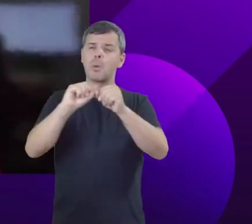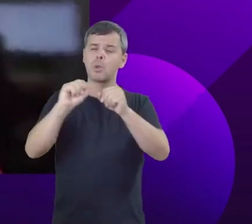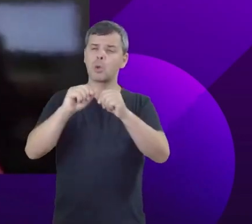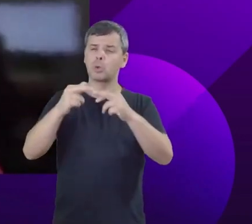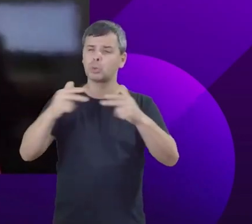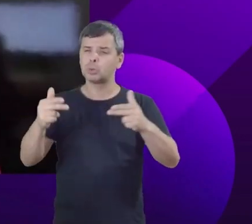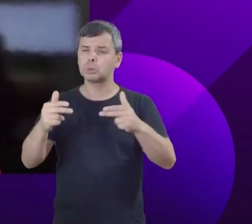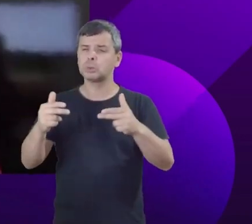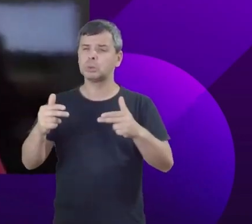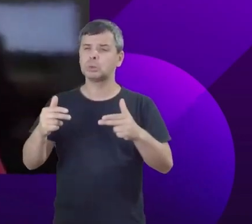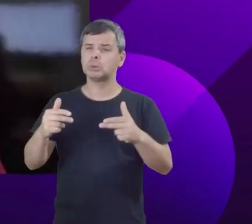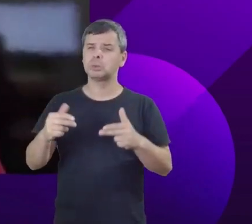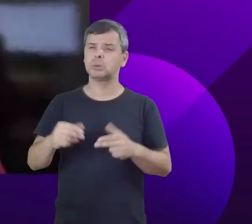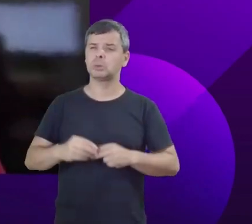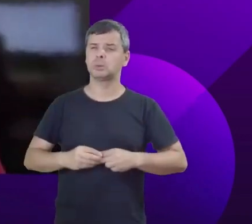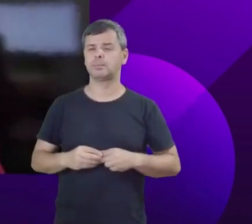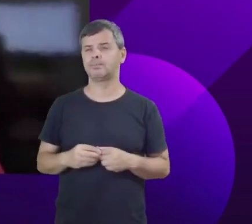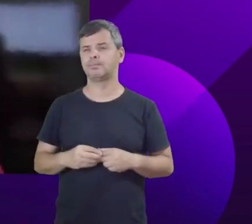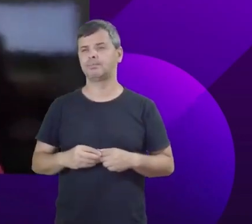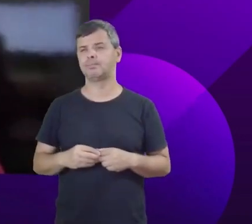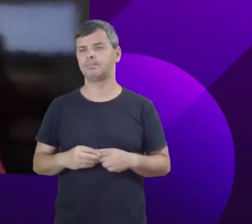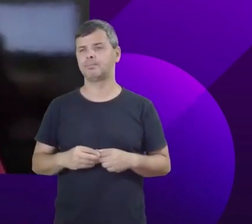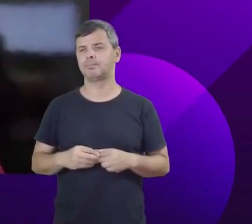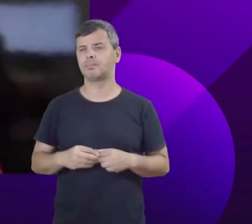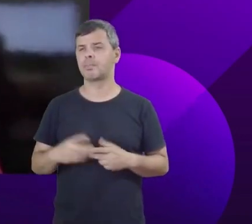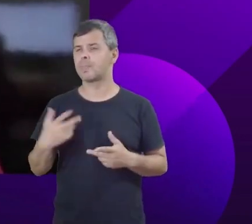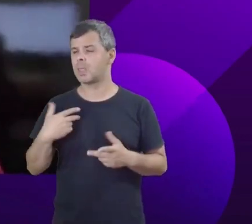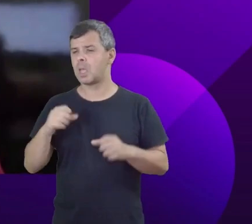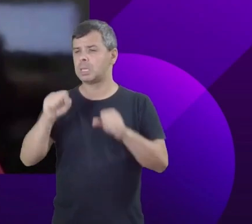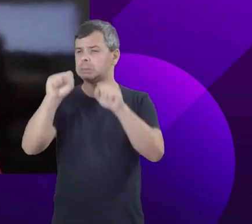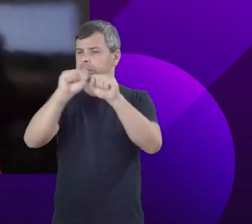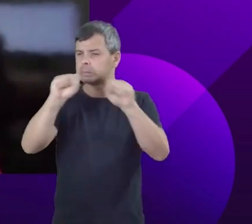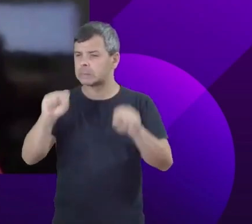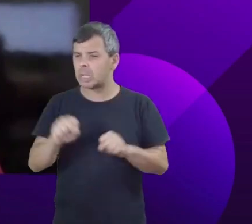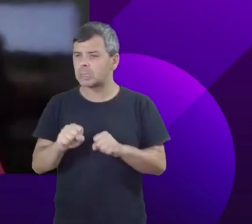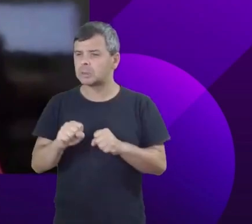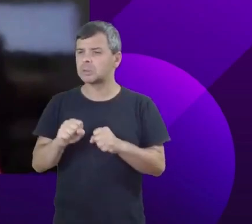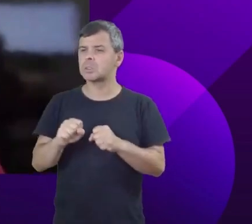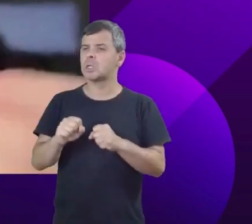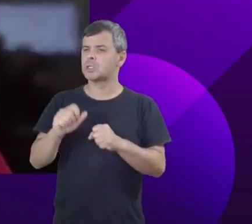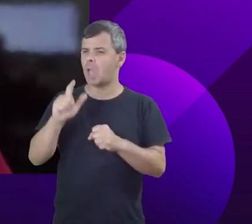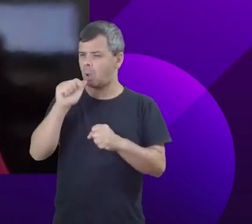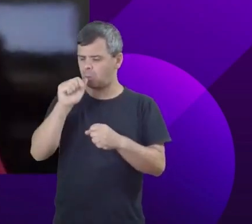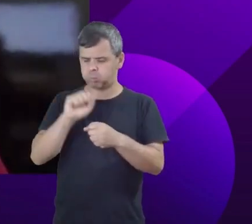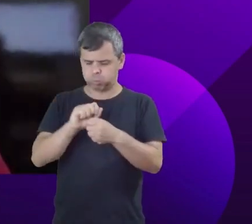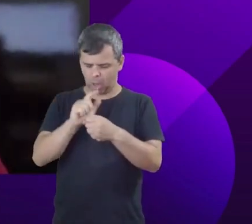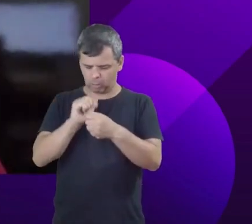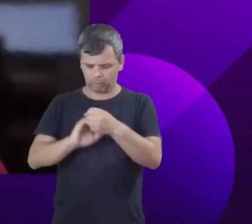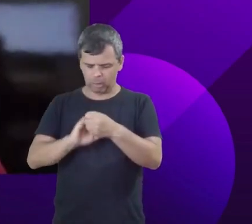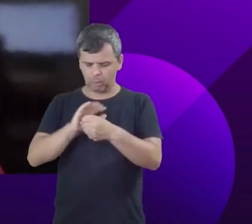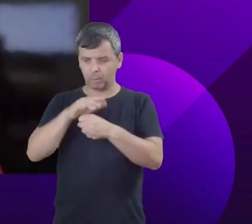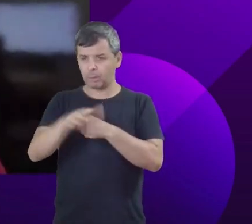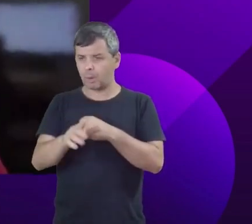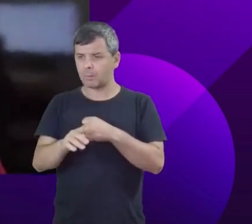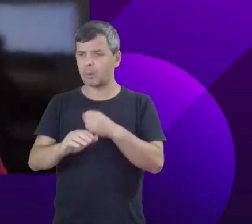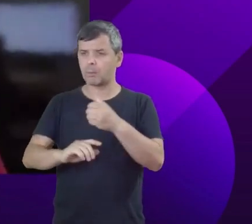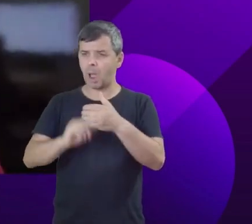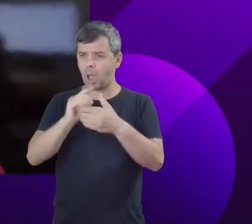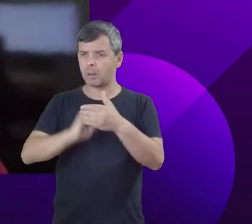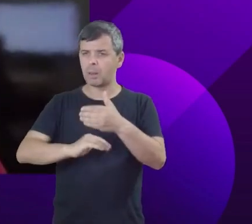condições, né, de sistema de dragagem, sistema de cheias,